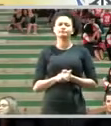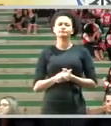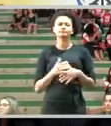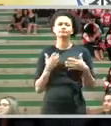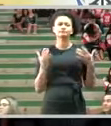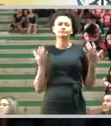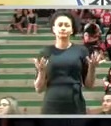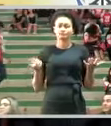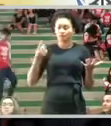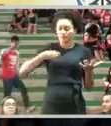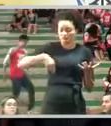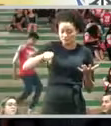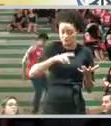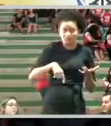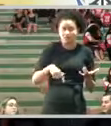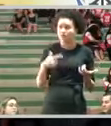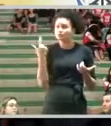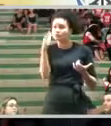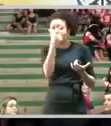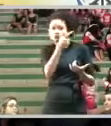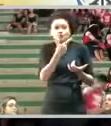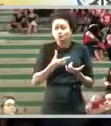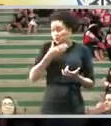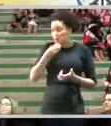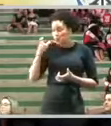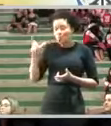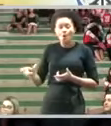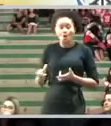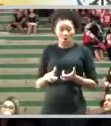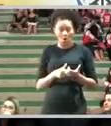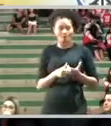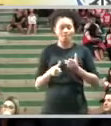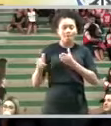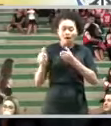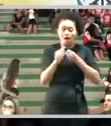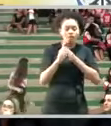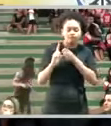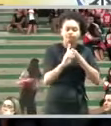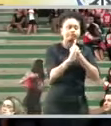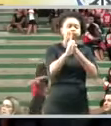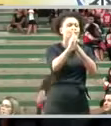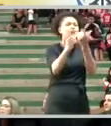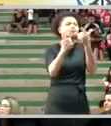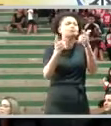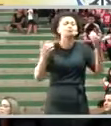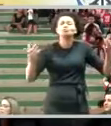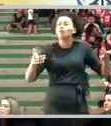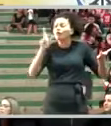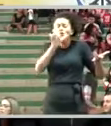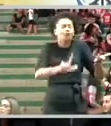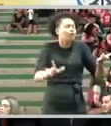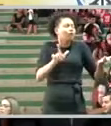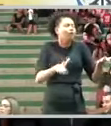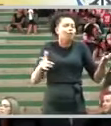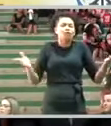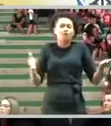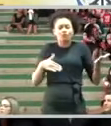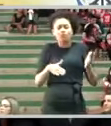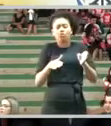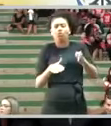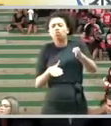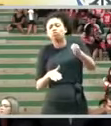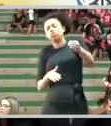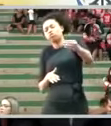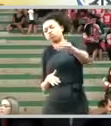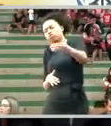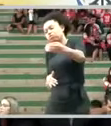para soltar ela, sem o vaqueiro, sem o guia, não, era perdido. Na lógica, ela fazia a curva e ia